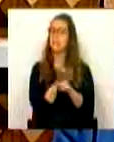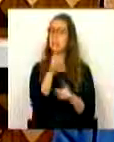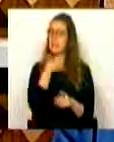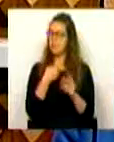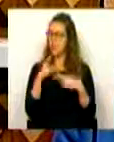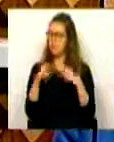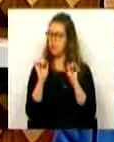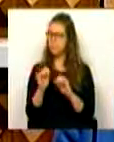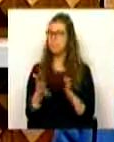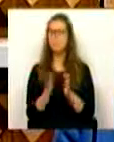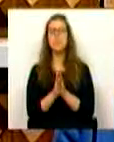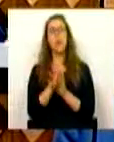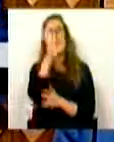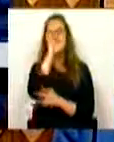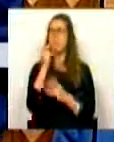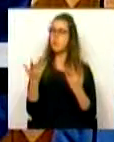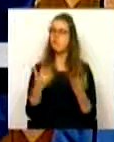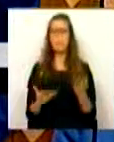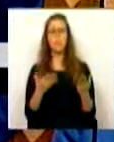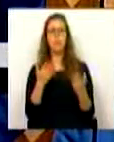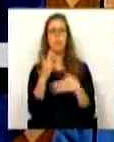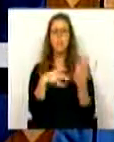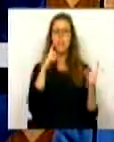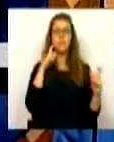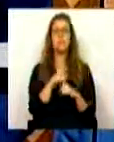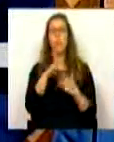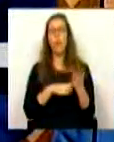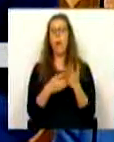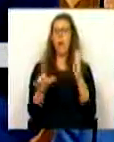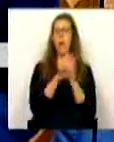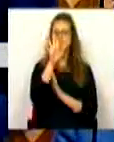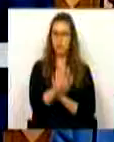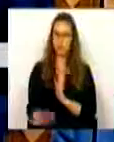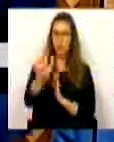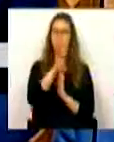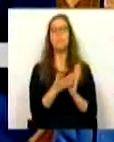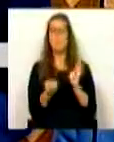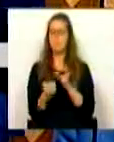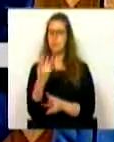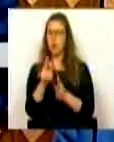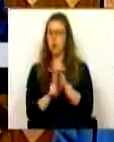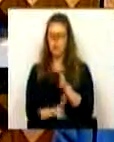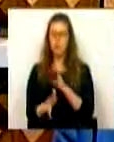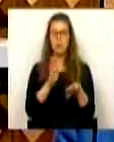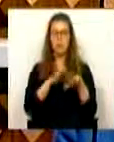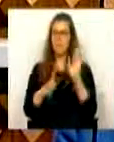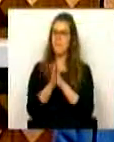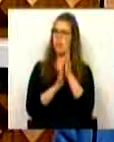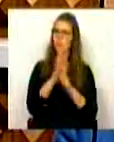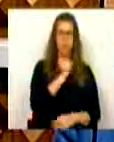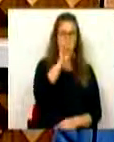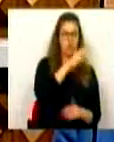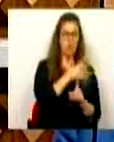crise financeira. O Governo vem, pois, proceder à revisão do quadro legislativo nacional, implementar o regulamento, que já é aplicável desde